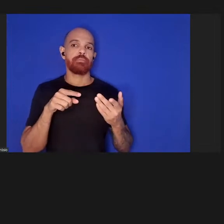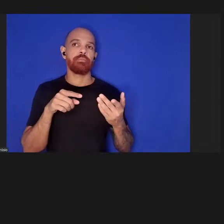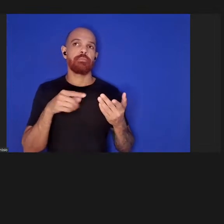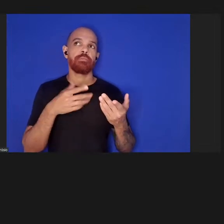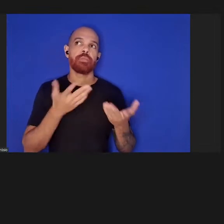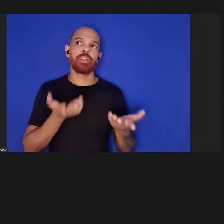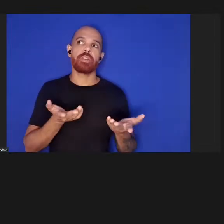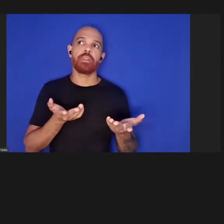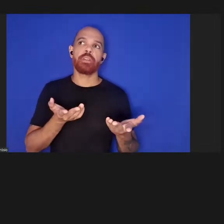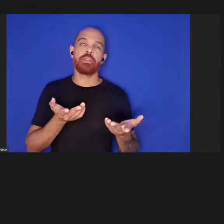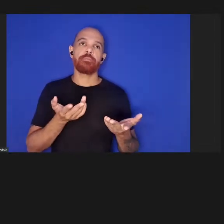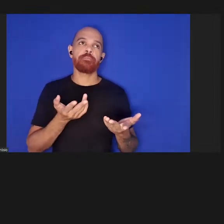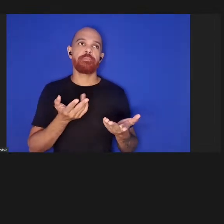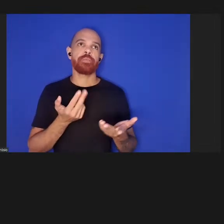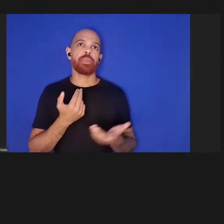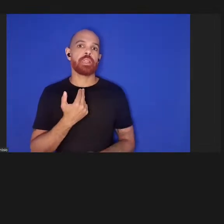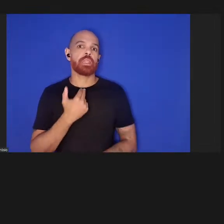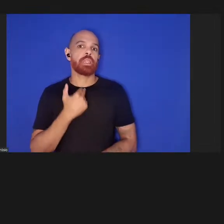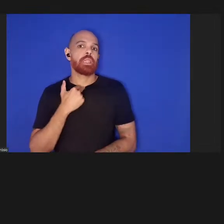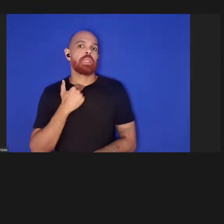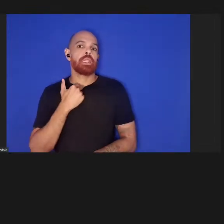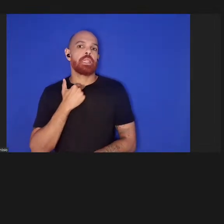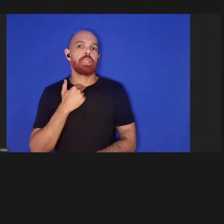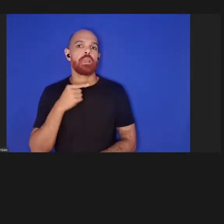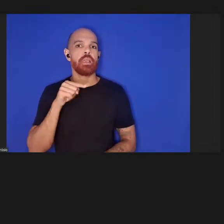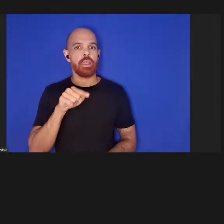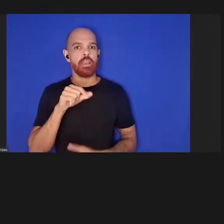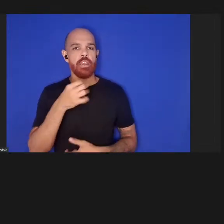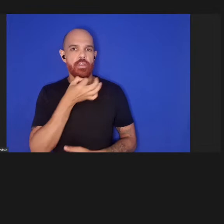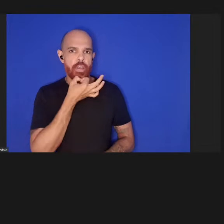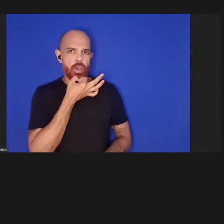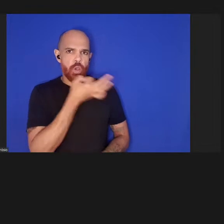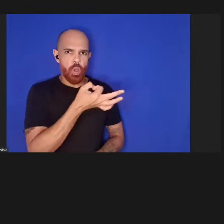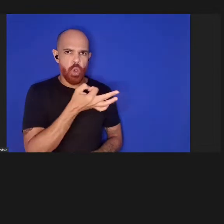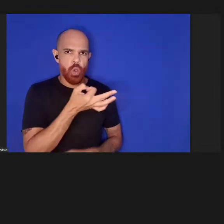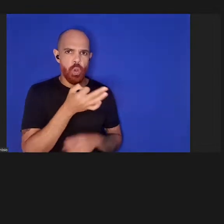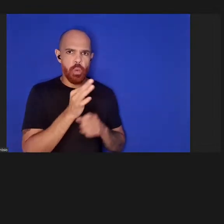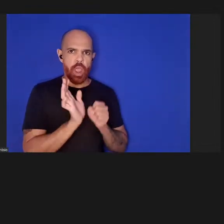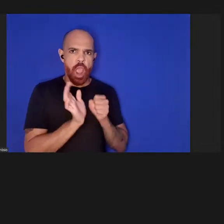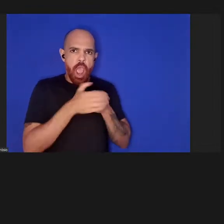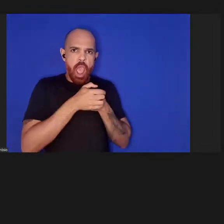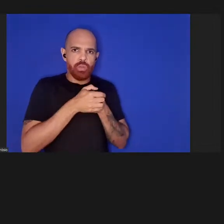não deve ter a possibilidade de fazer esse comentário de forma anônima